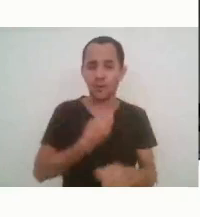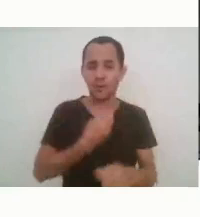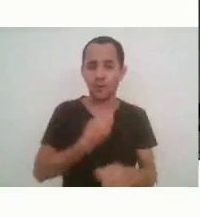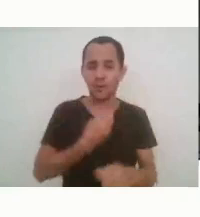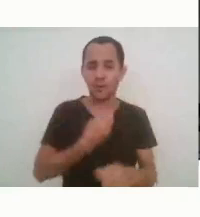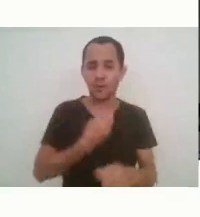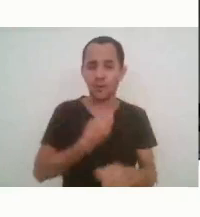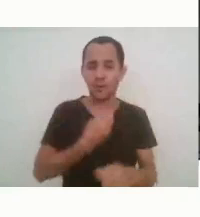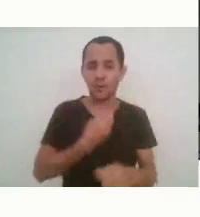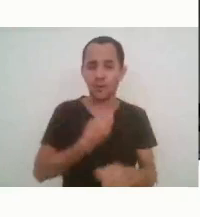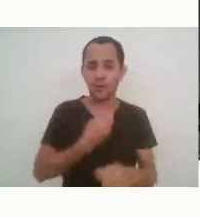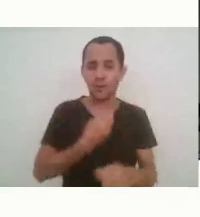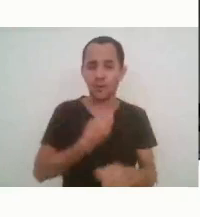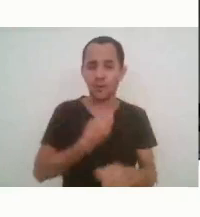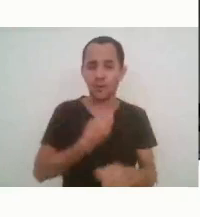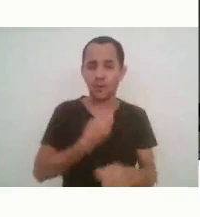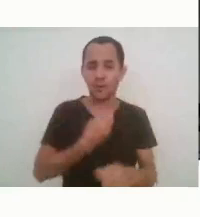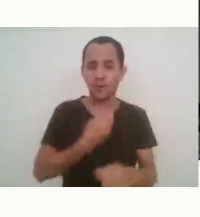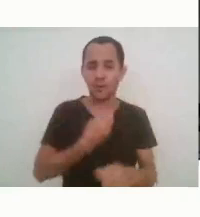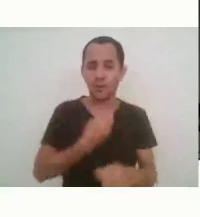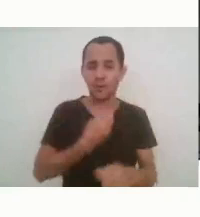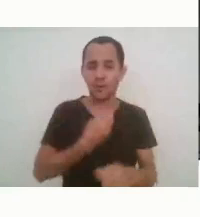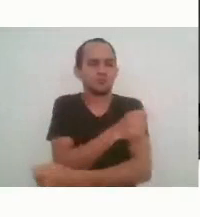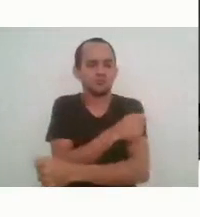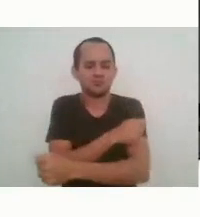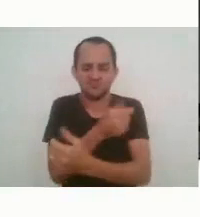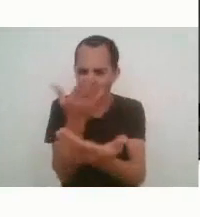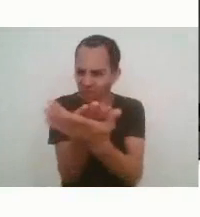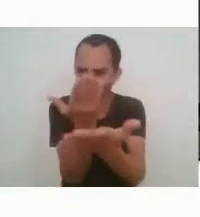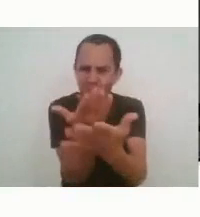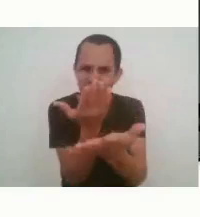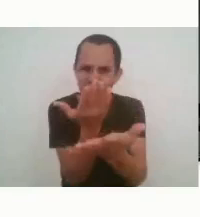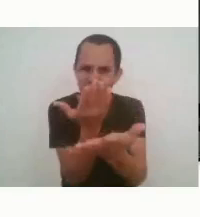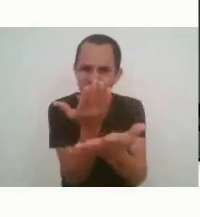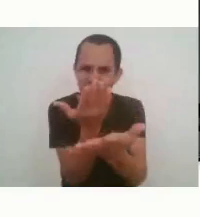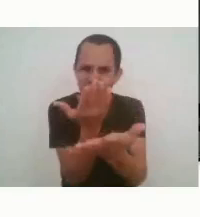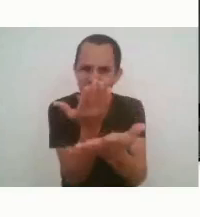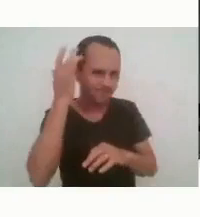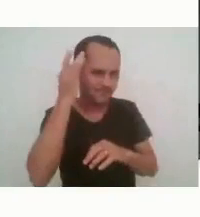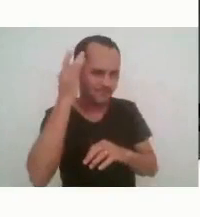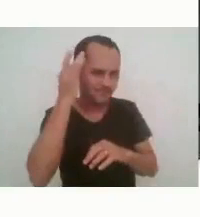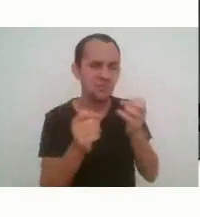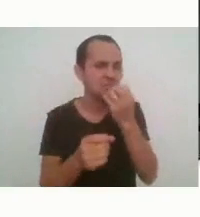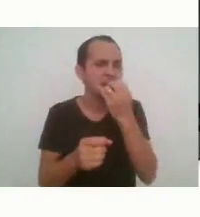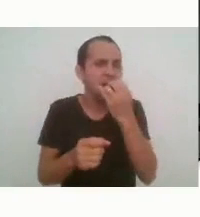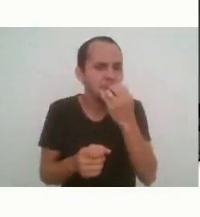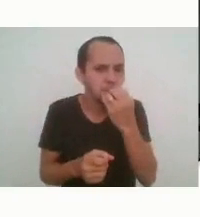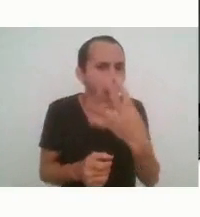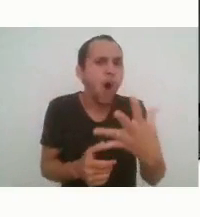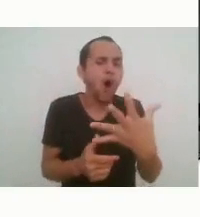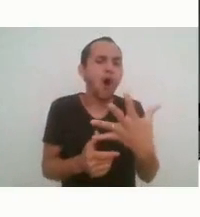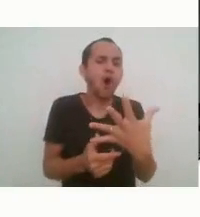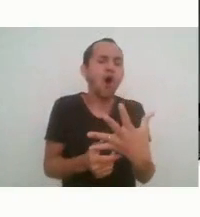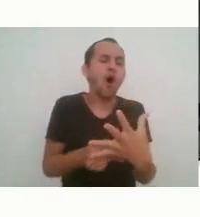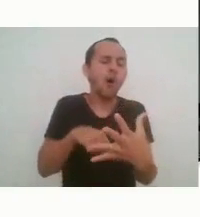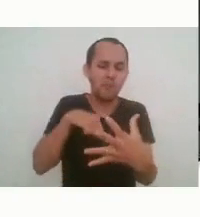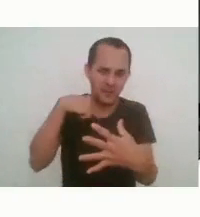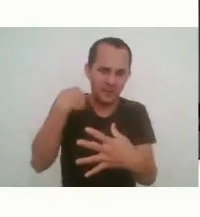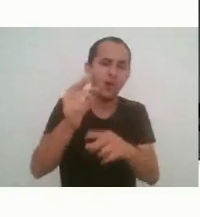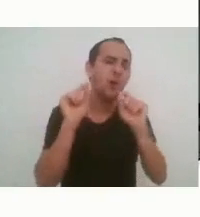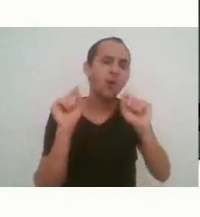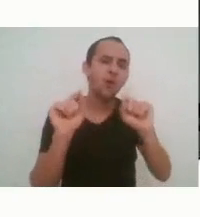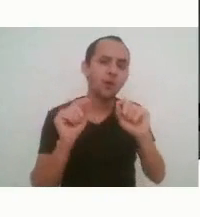a escola, vai estudar, vai se preparar, vai ficar bom na coisa para poder,